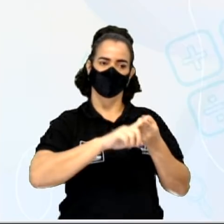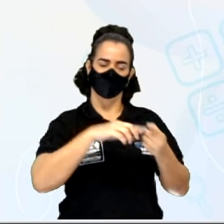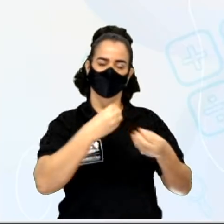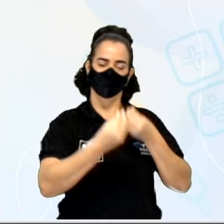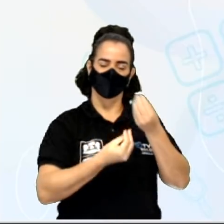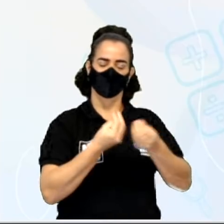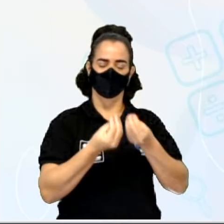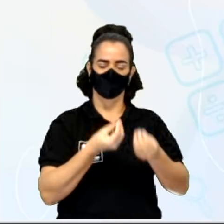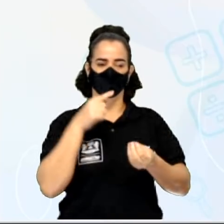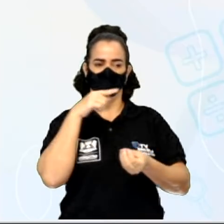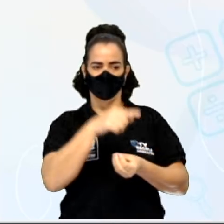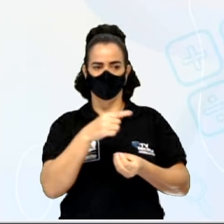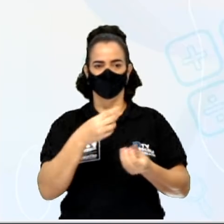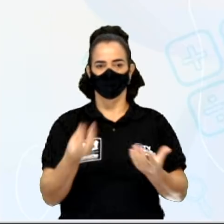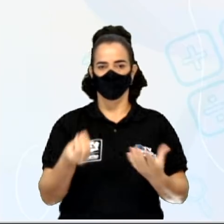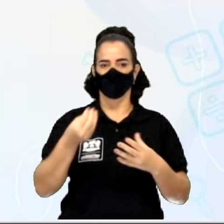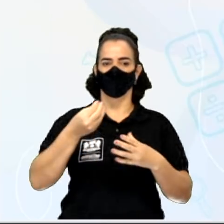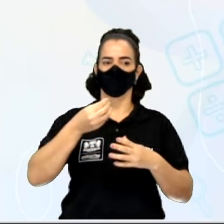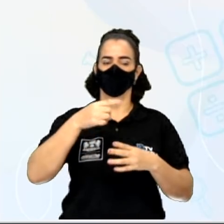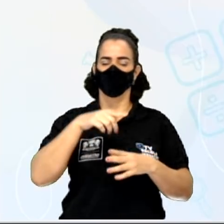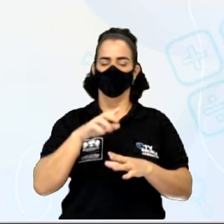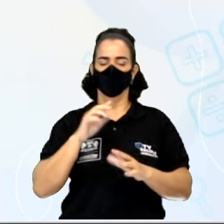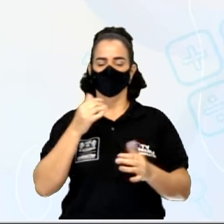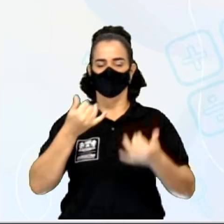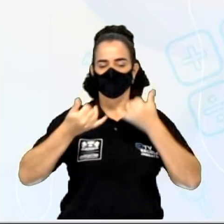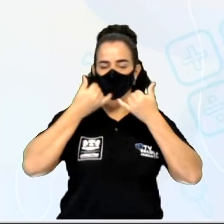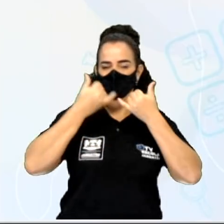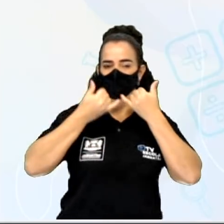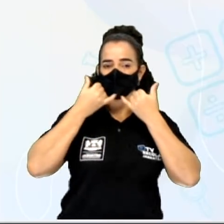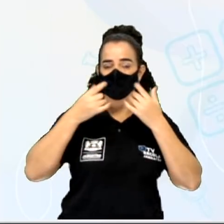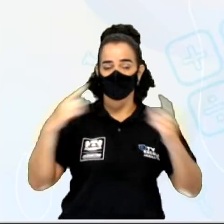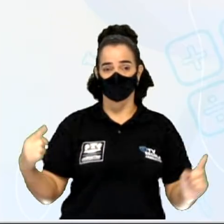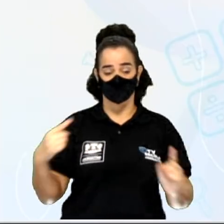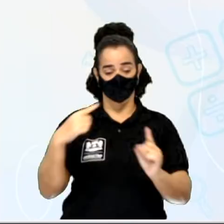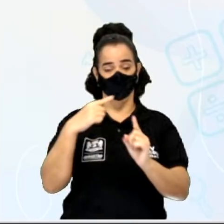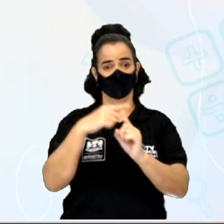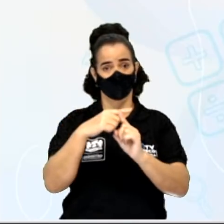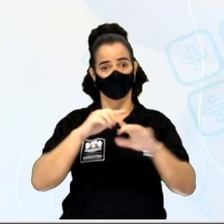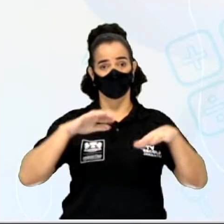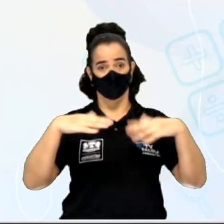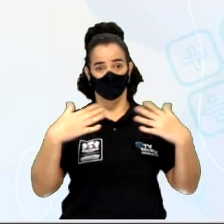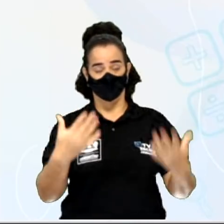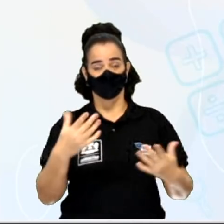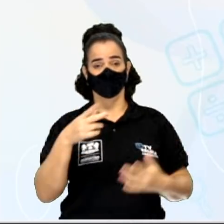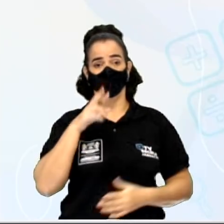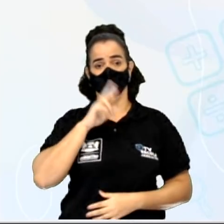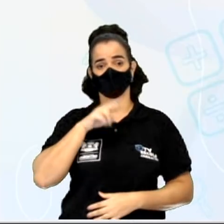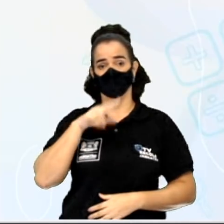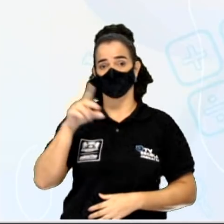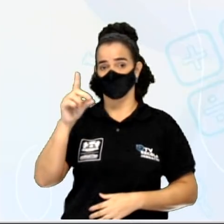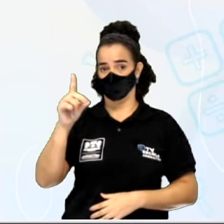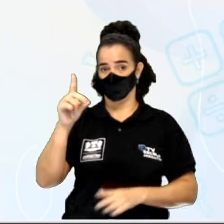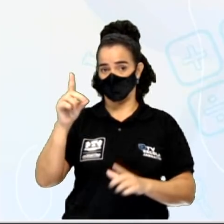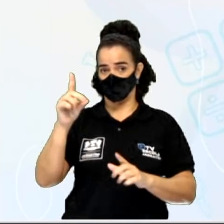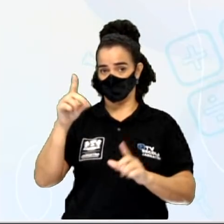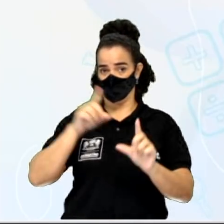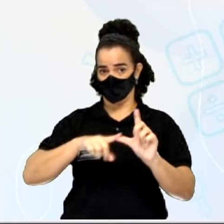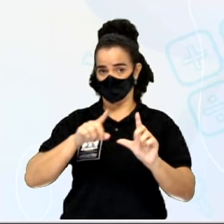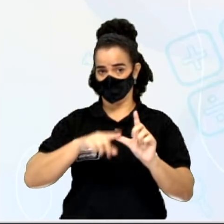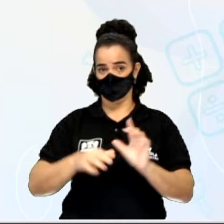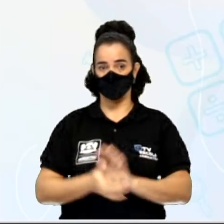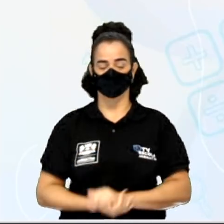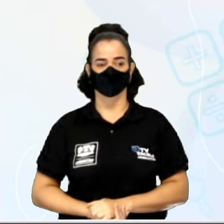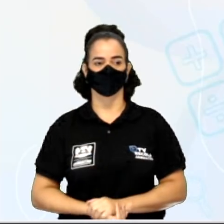essa inserção de informação. É uma soma. Gabarito aí, letra D. Vamos seguir para a questão do número 11.